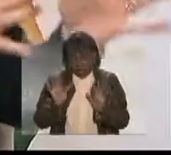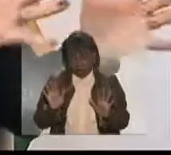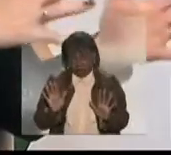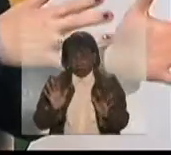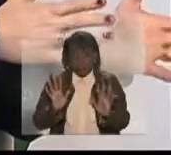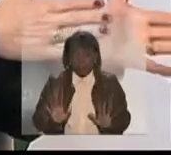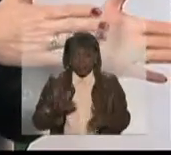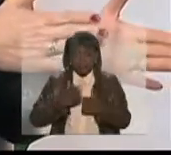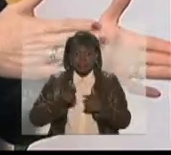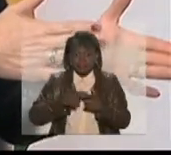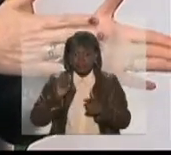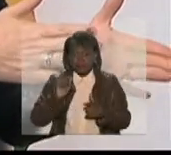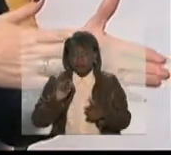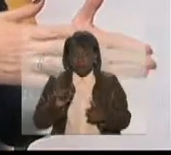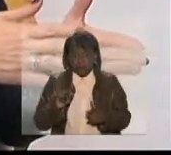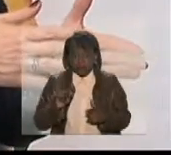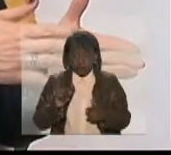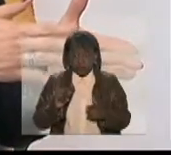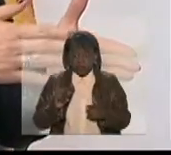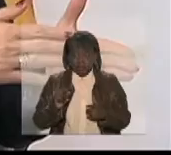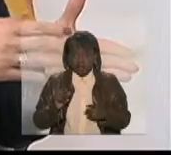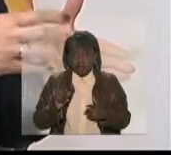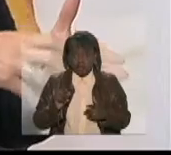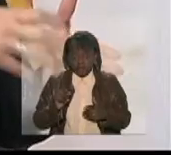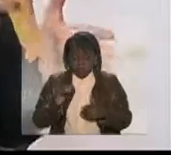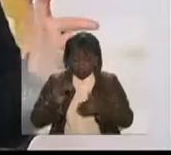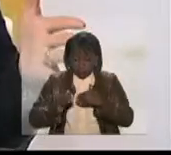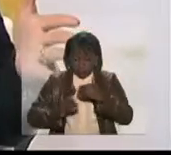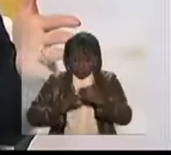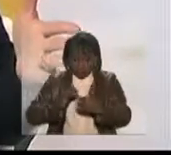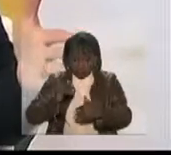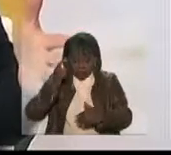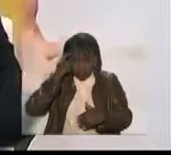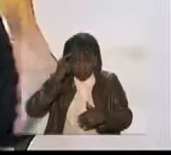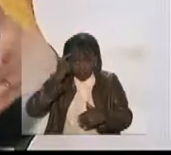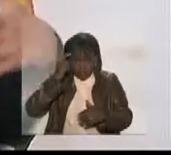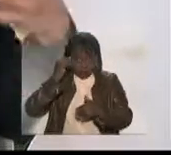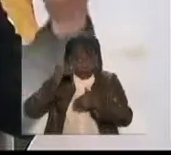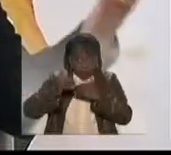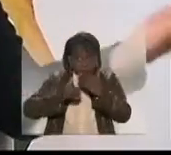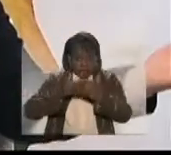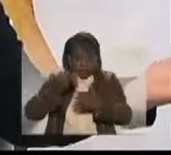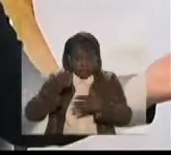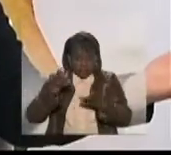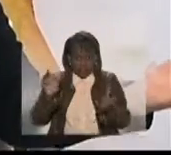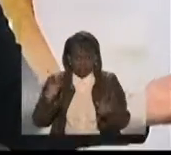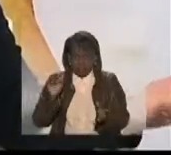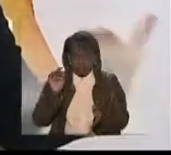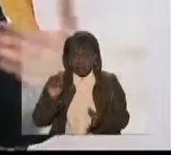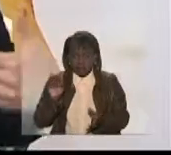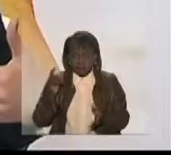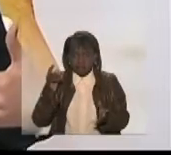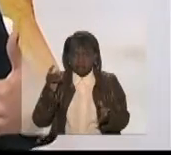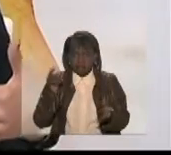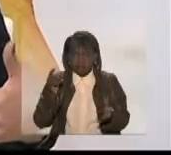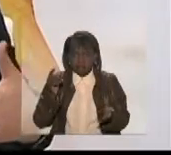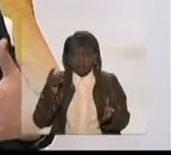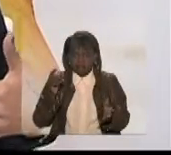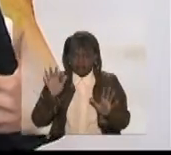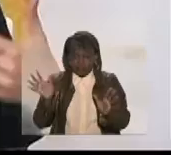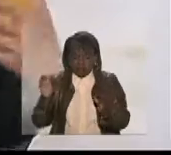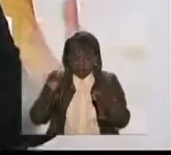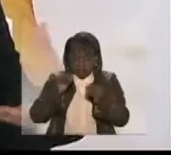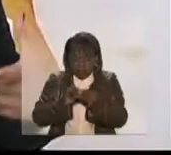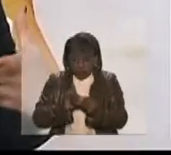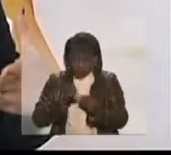bem, mas o problema é que assim, nesse processo de construção, você vai colocar